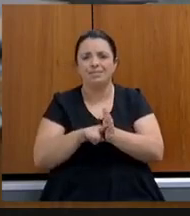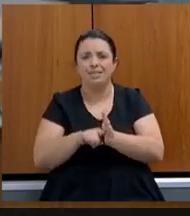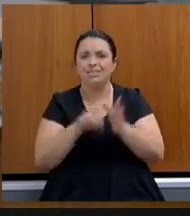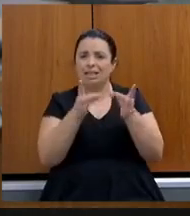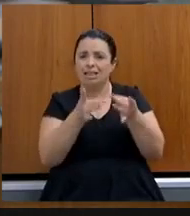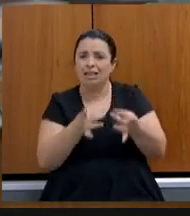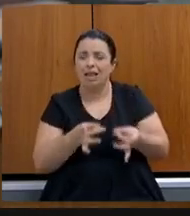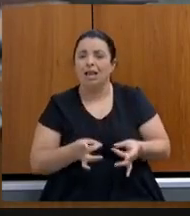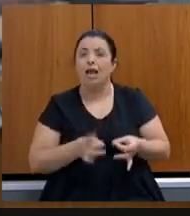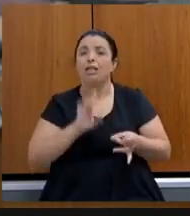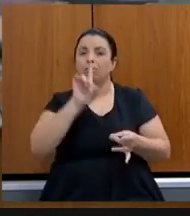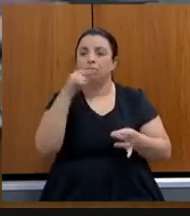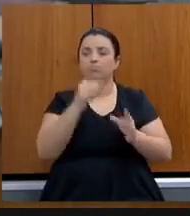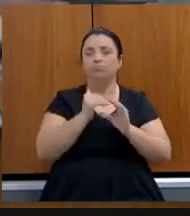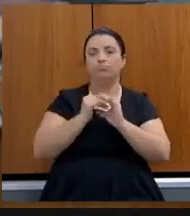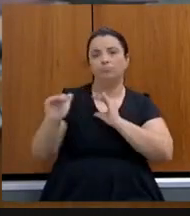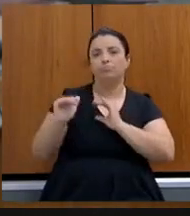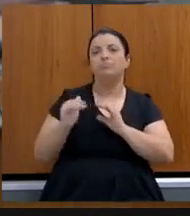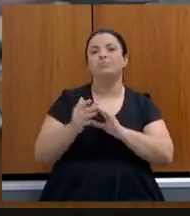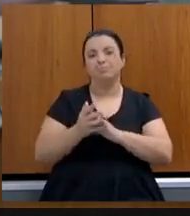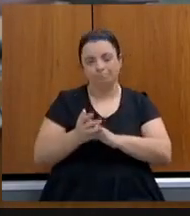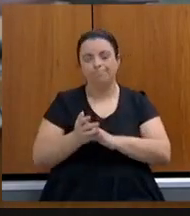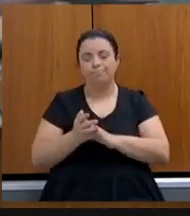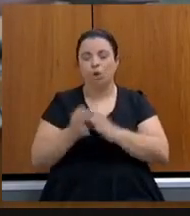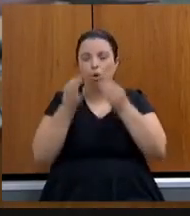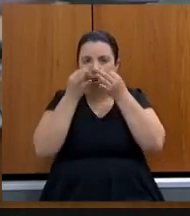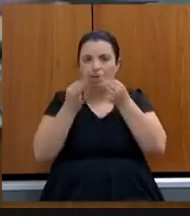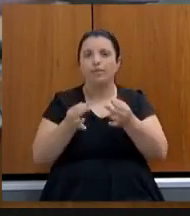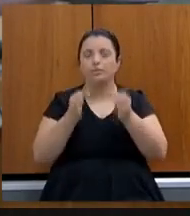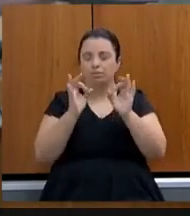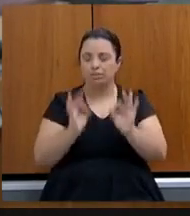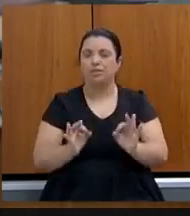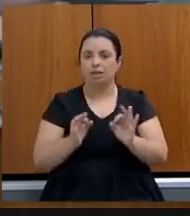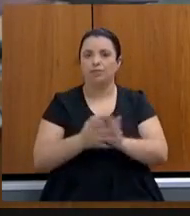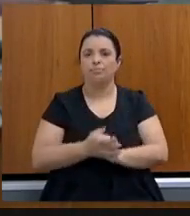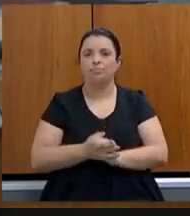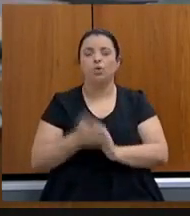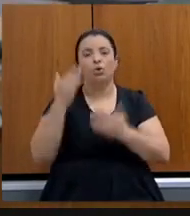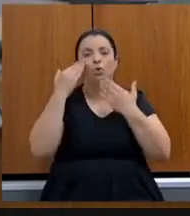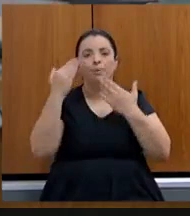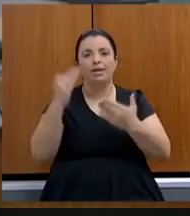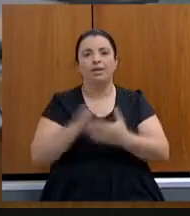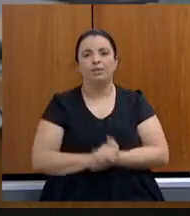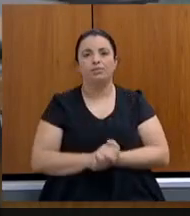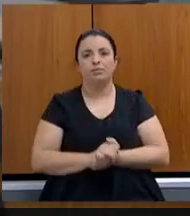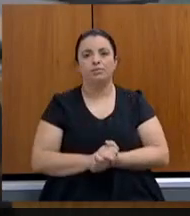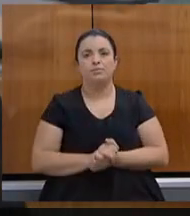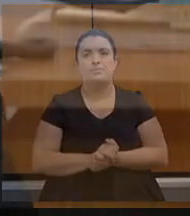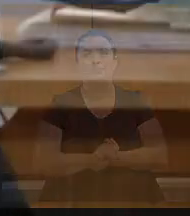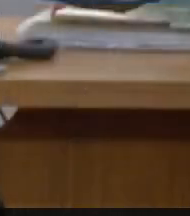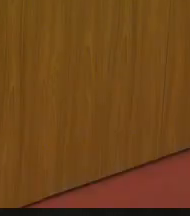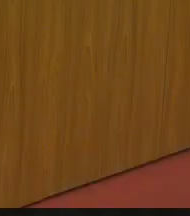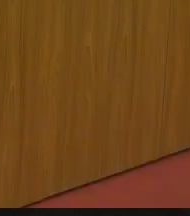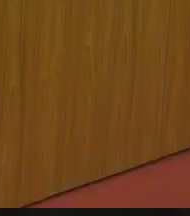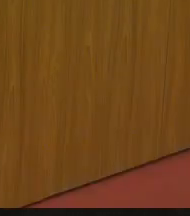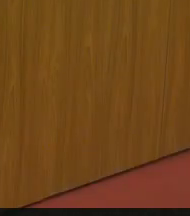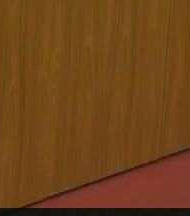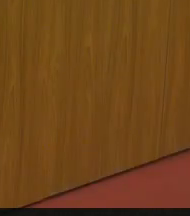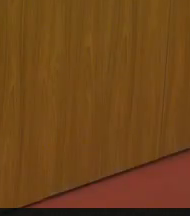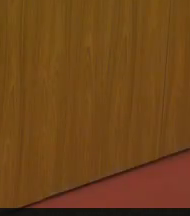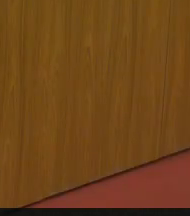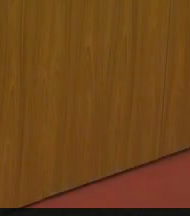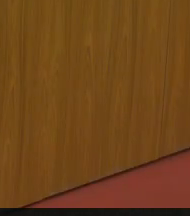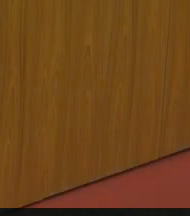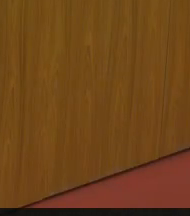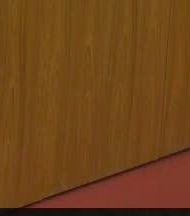enviou essas informações a gente divulga com toda atenção muito importante muito obrigada bom obrigada secretário